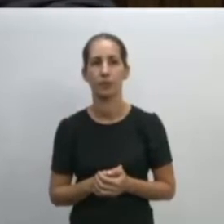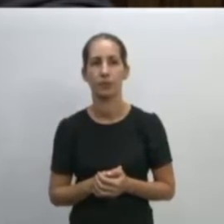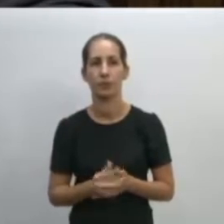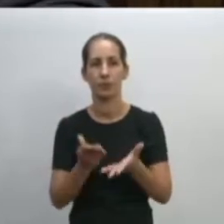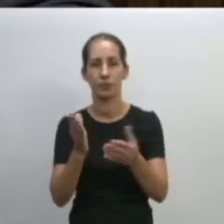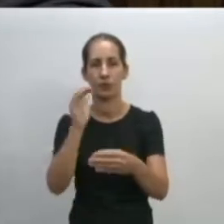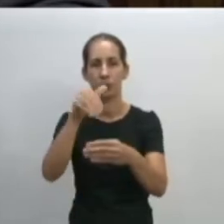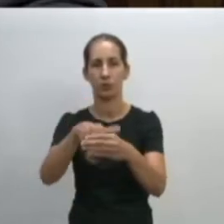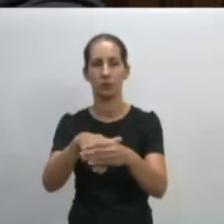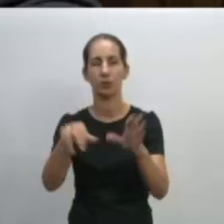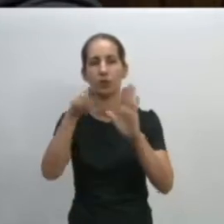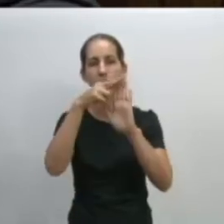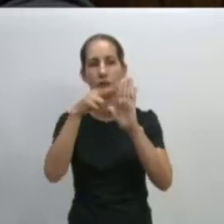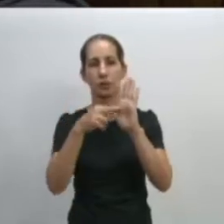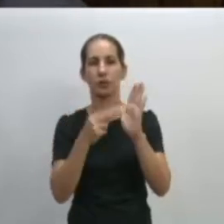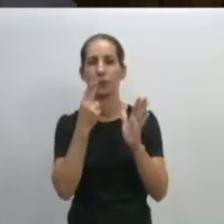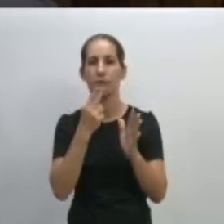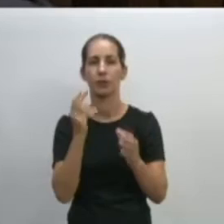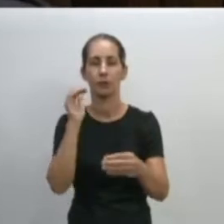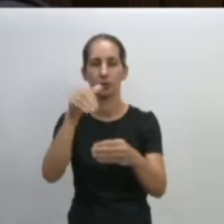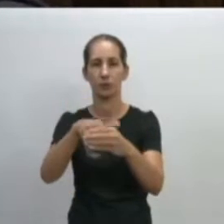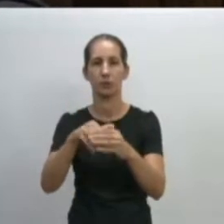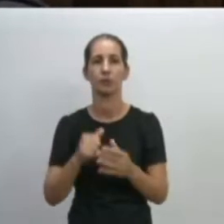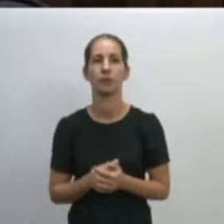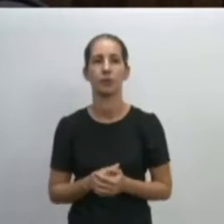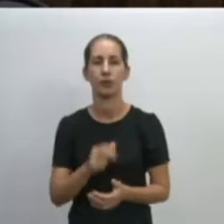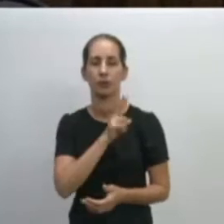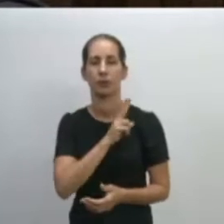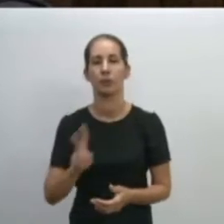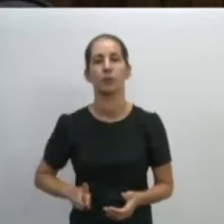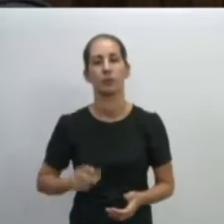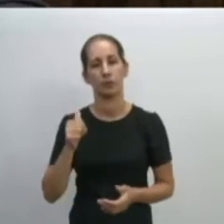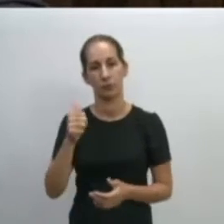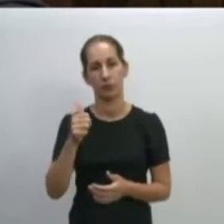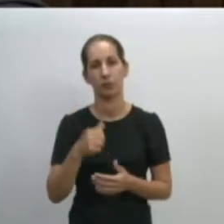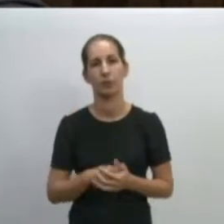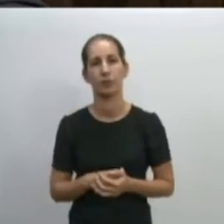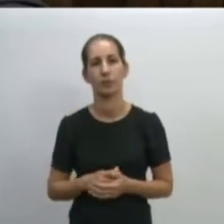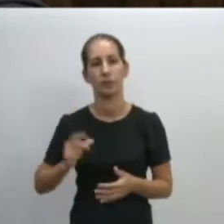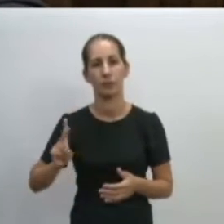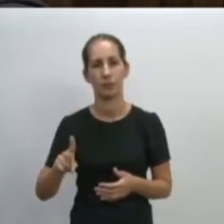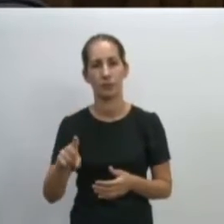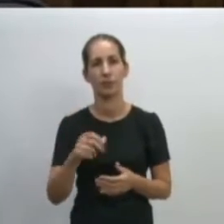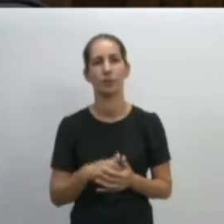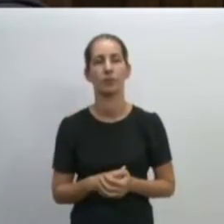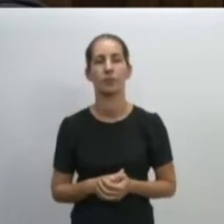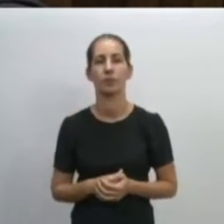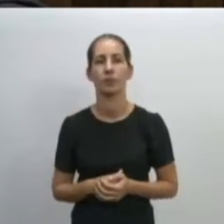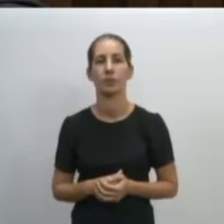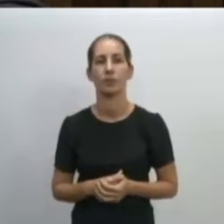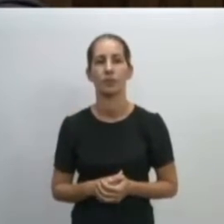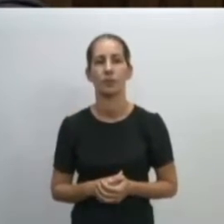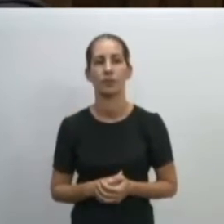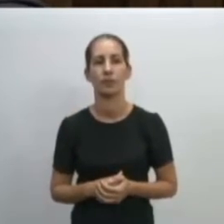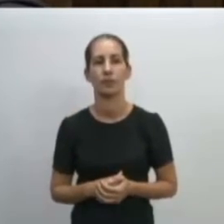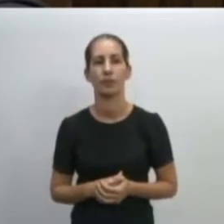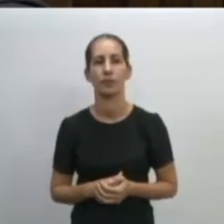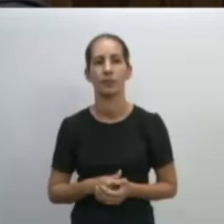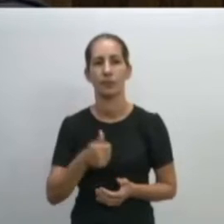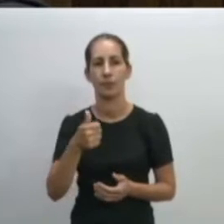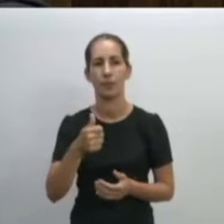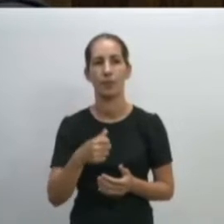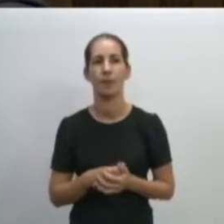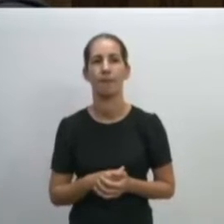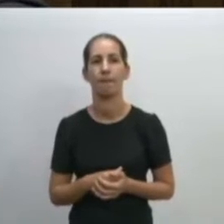Coloco em votação o regime de urgência. Em votação, vereadores que aprovam, permaneçam como estão. Questão de ordem.